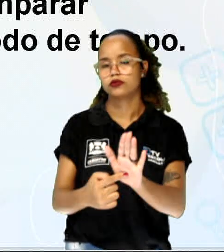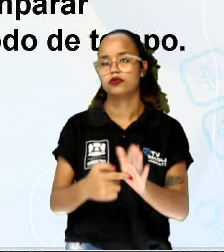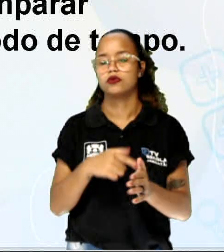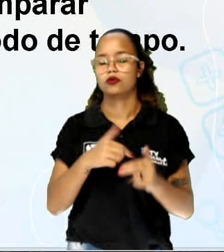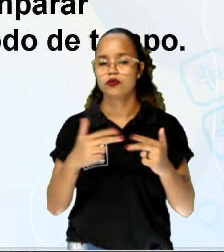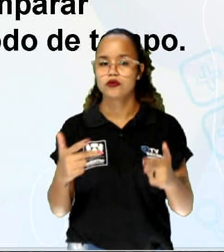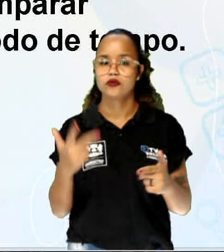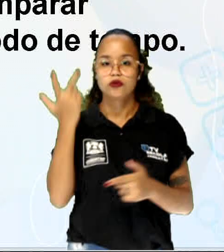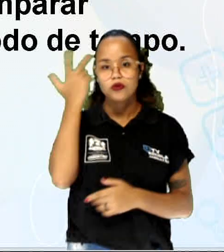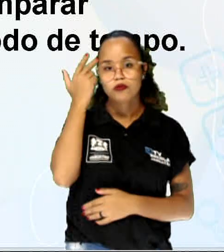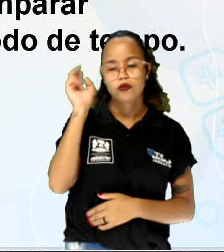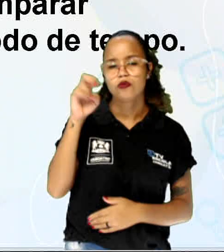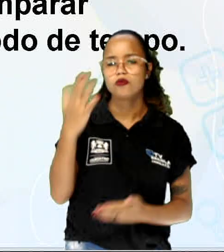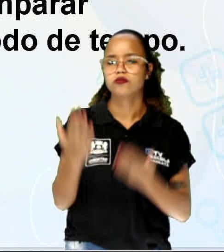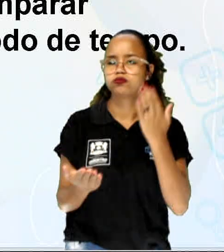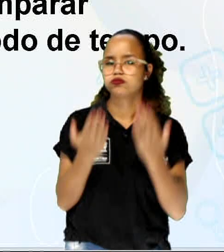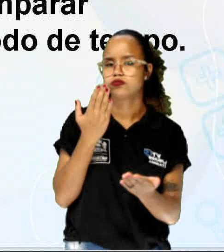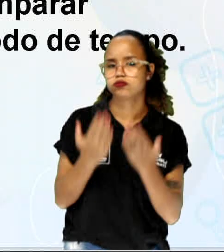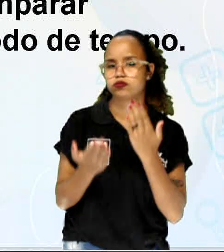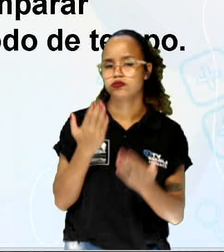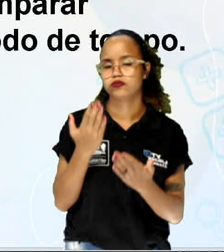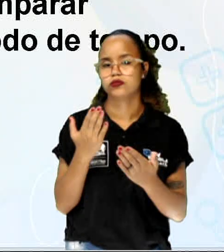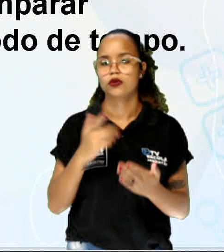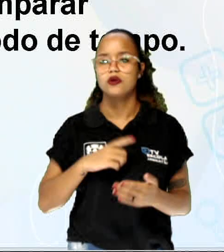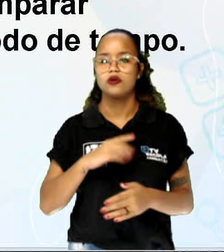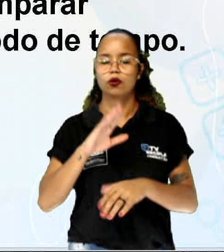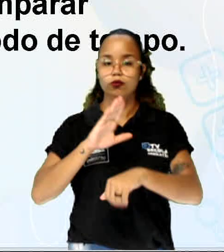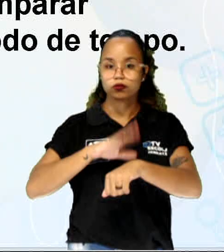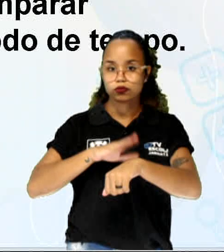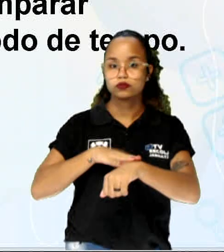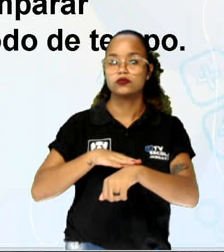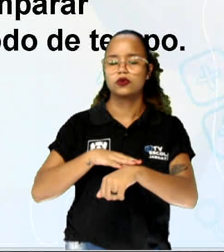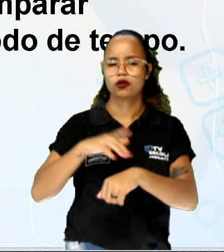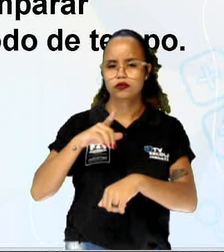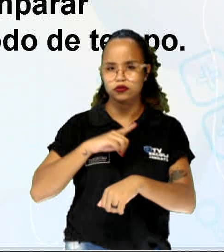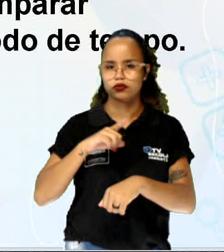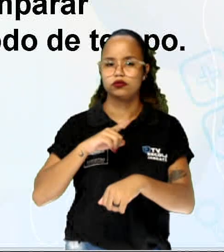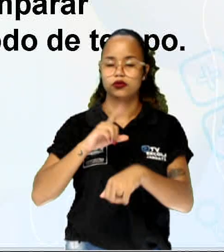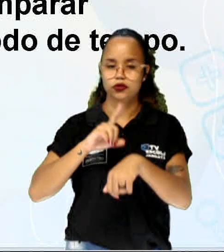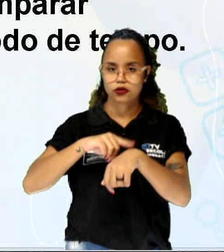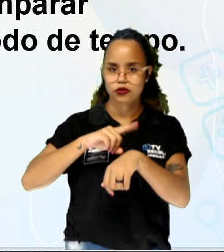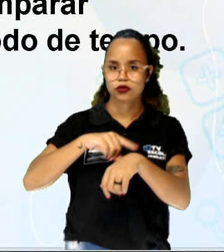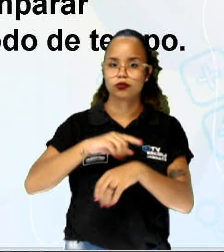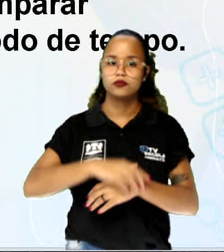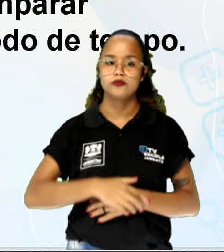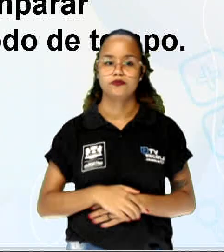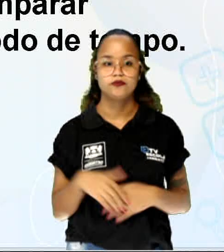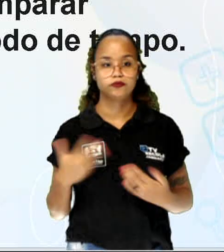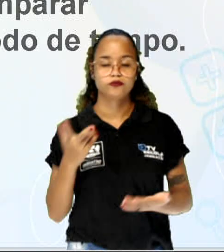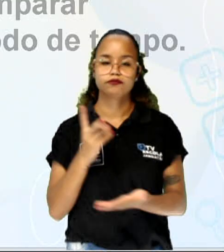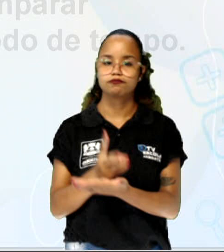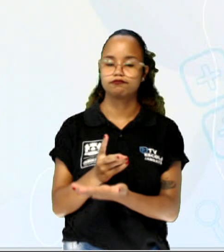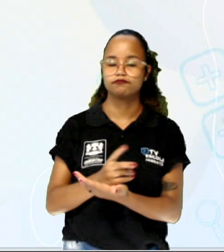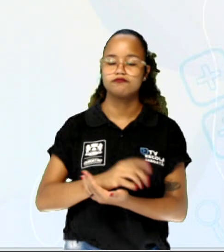além de comparar determinadas circunstâncias em um período de tempo. Vamos continuar, né?